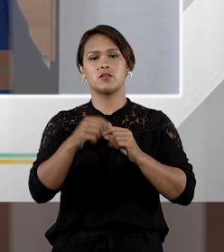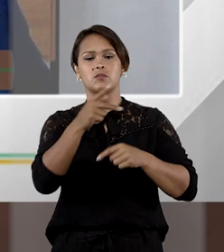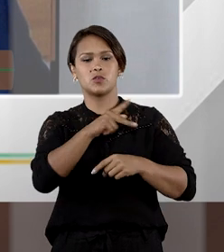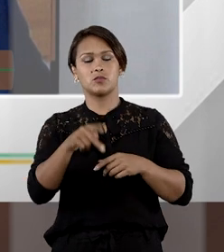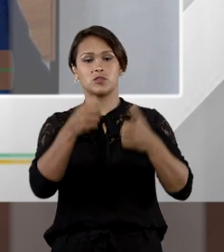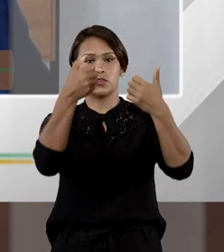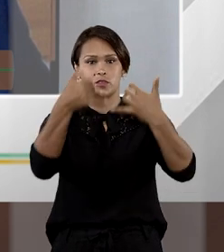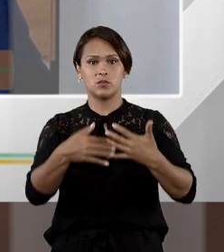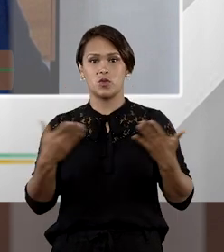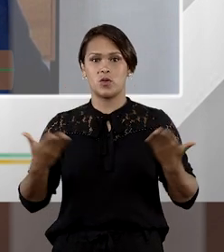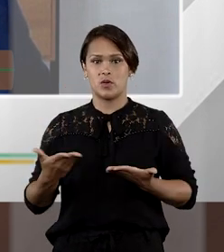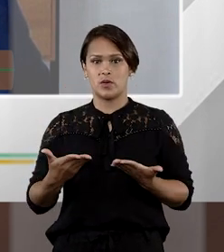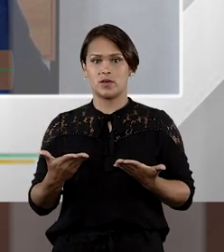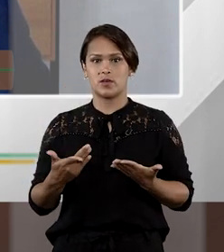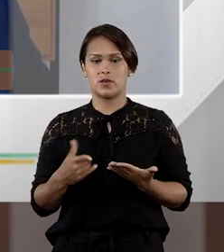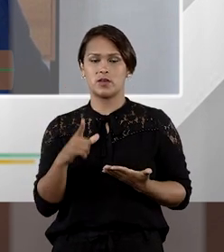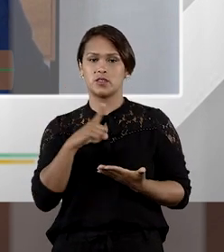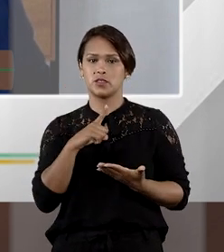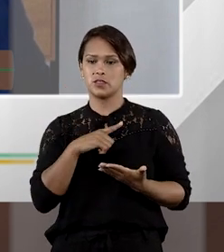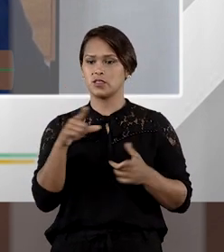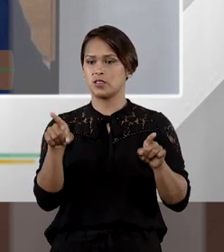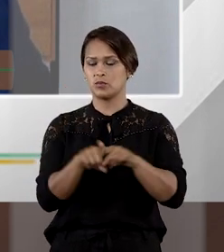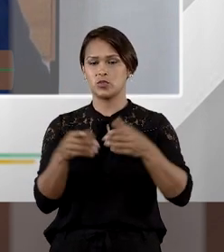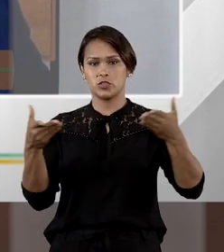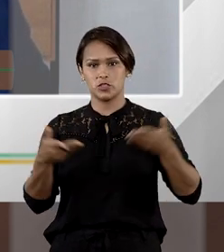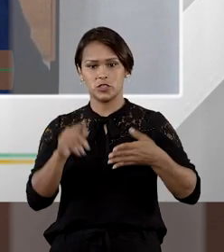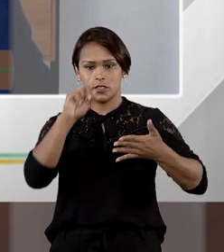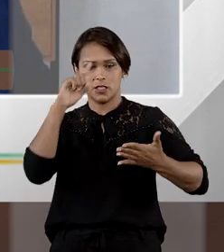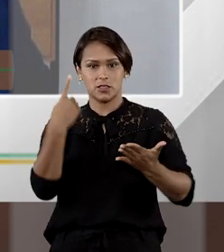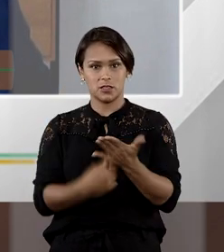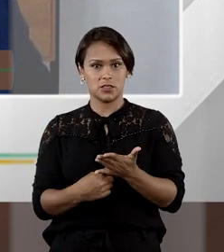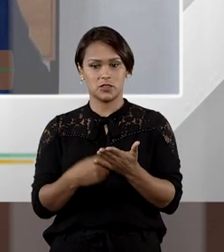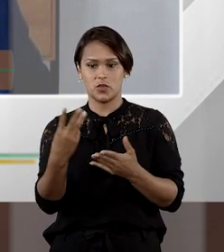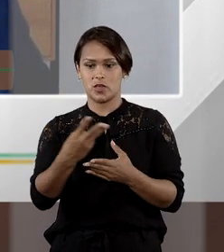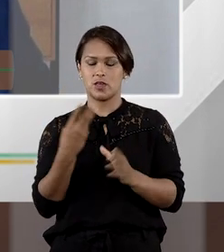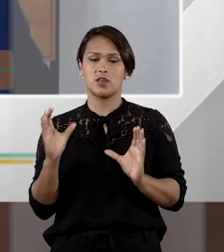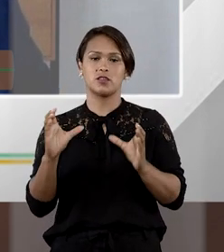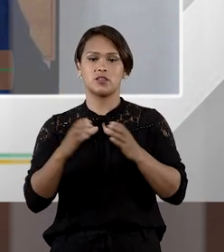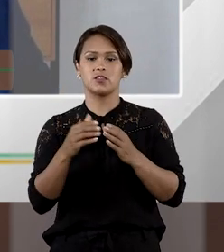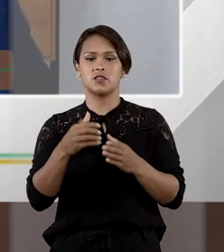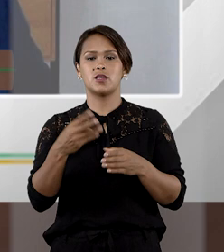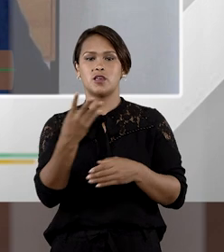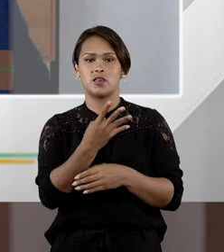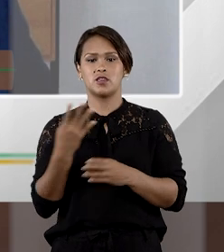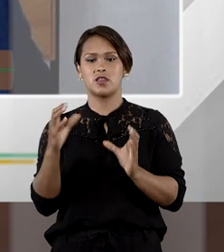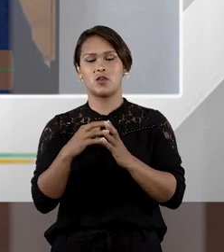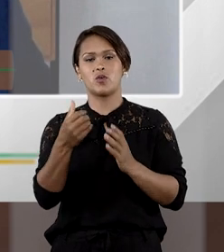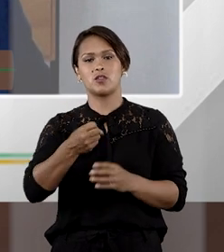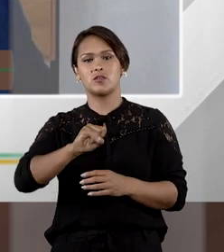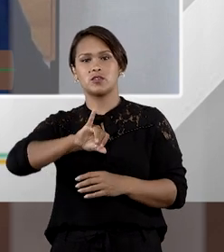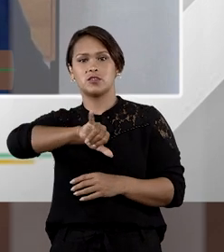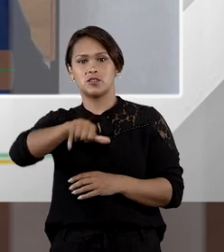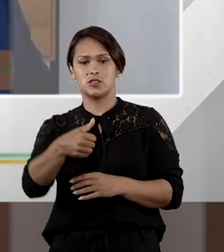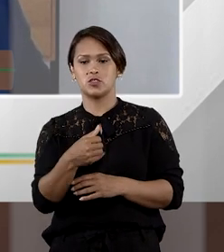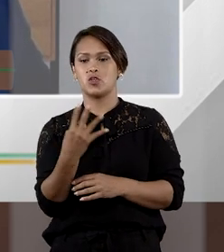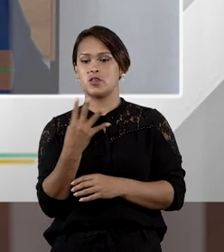professora Fernanda falou agora há pouco. Temos já decisões no ter na terceira e na quarta turma do STJ. Da quarta turma,